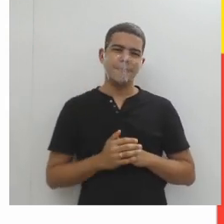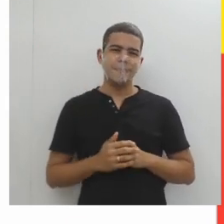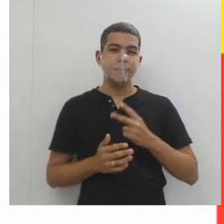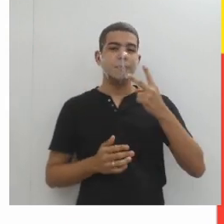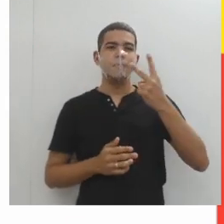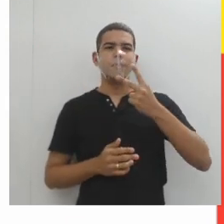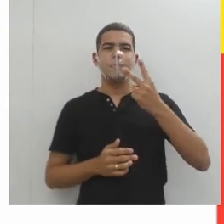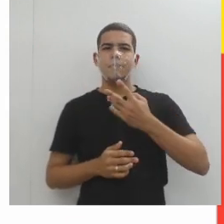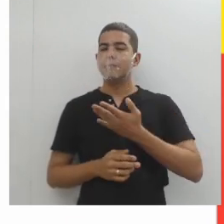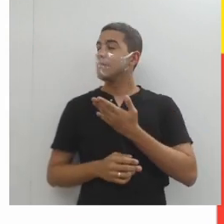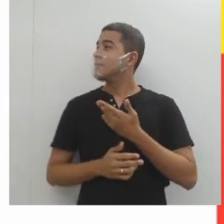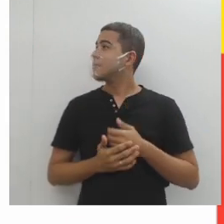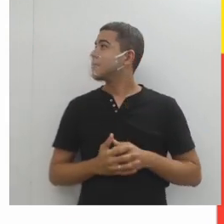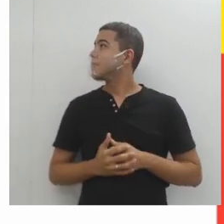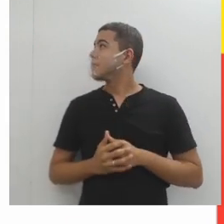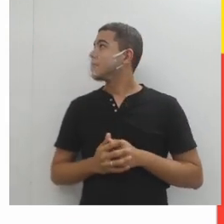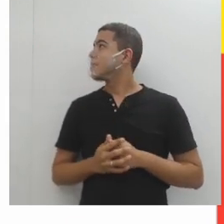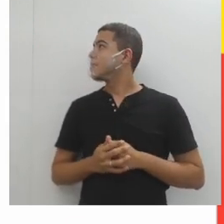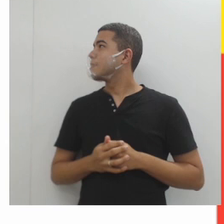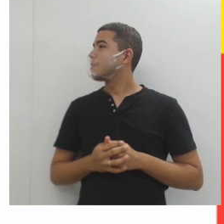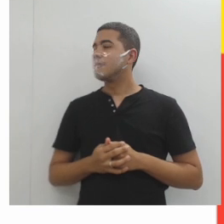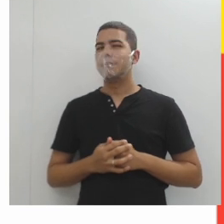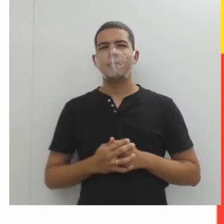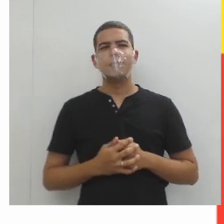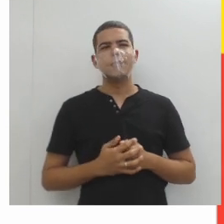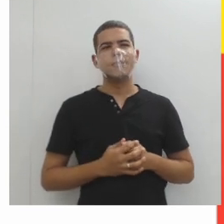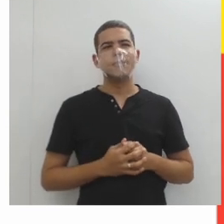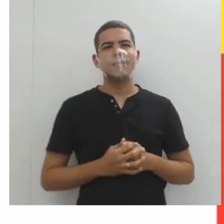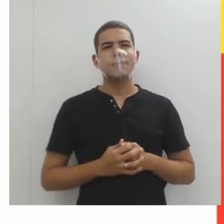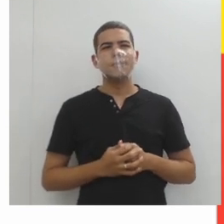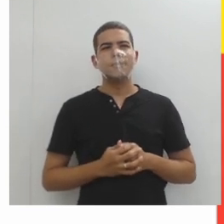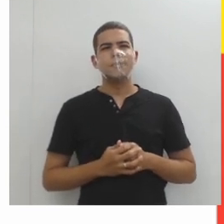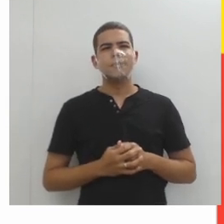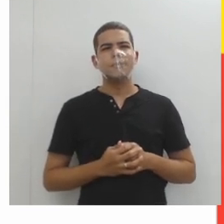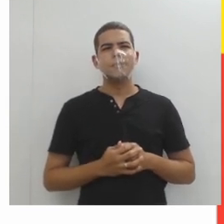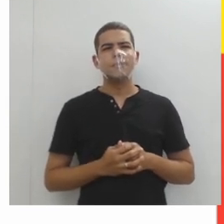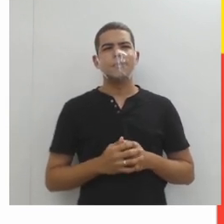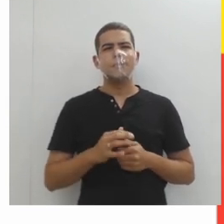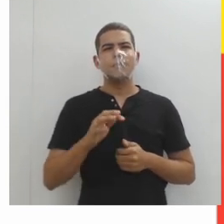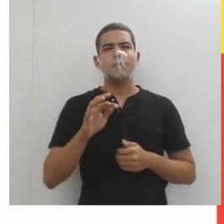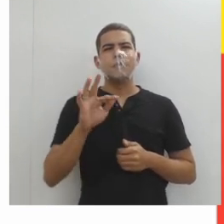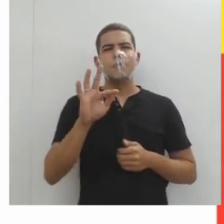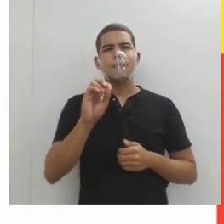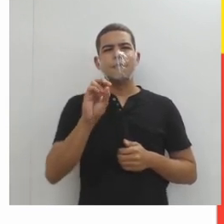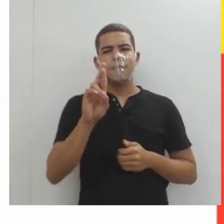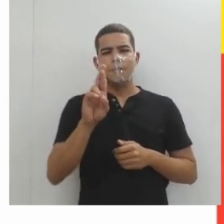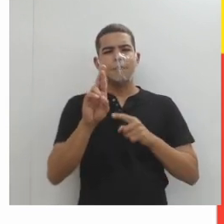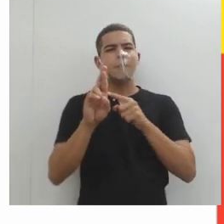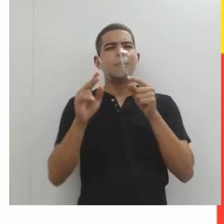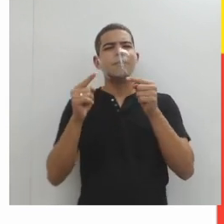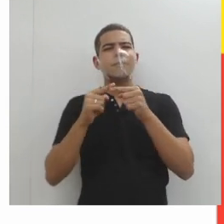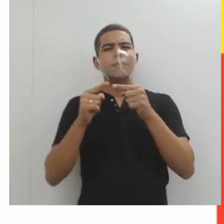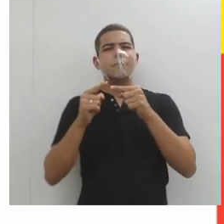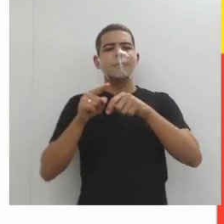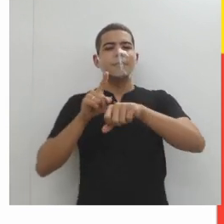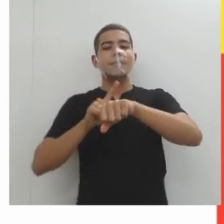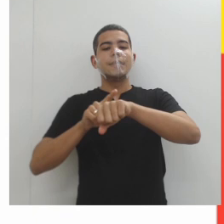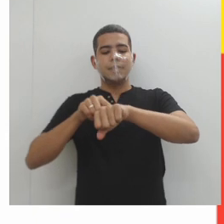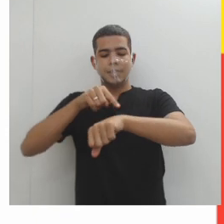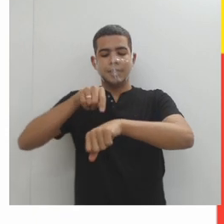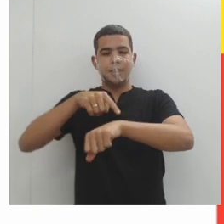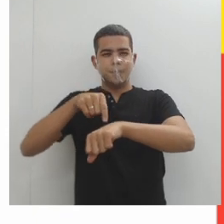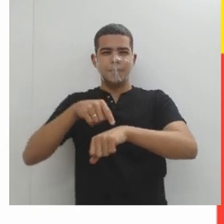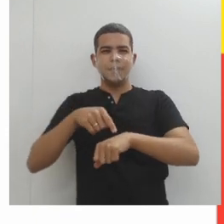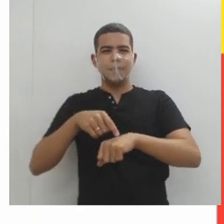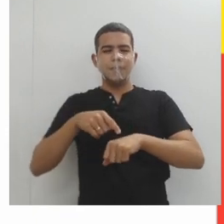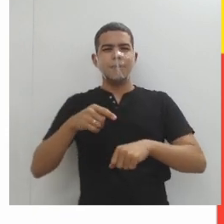2. He, espaço, here for 2 weeks. Lembra do for, que indica a duração de uma ação? E a gente tem entre